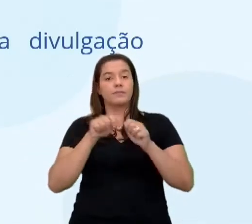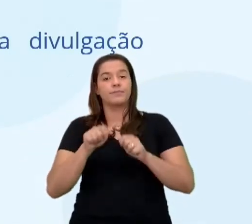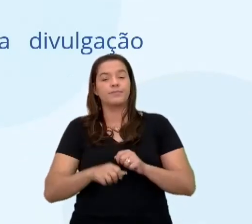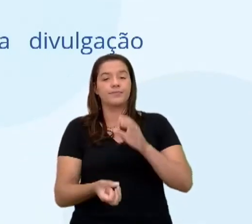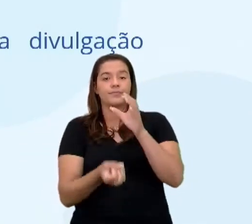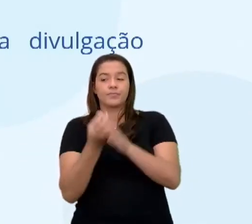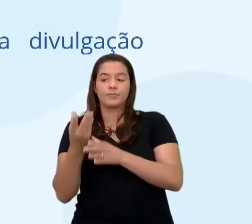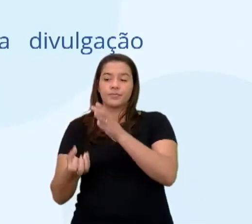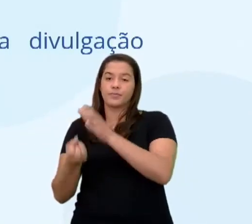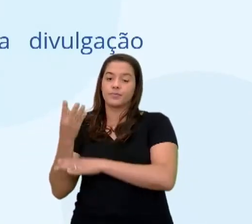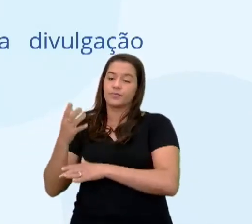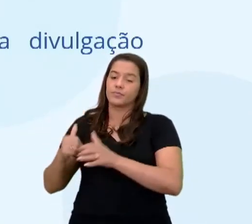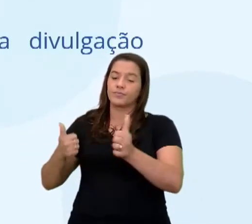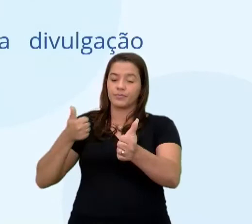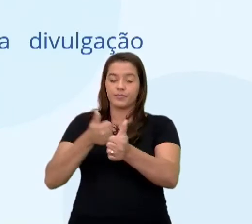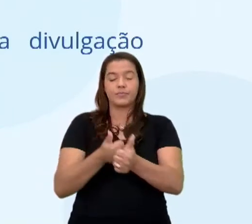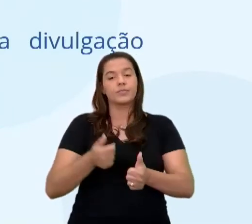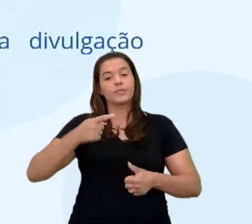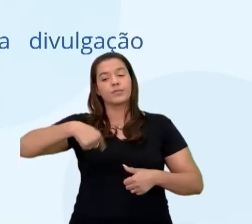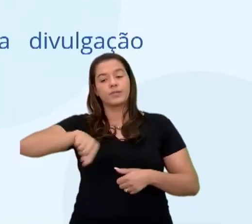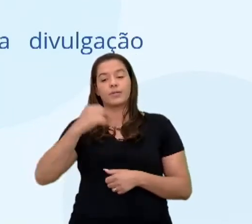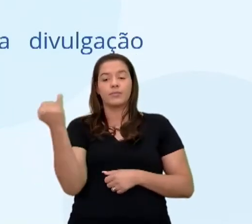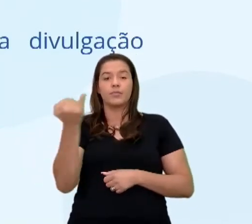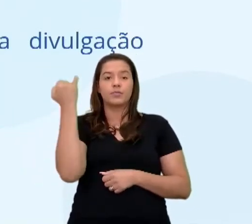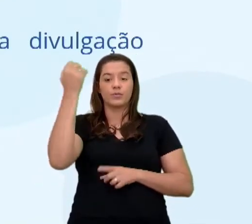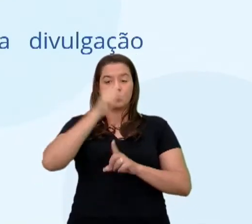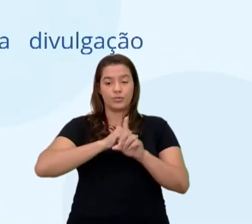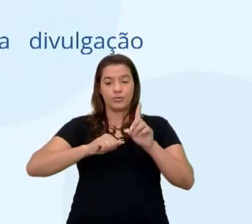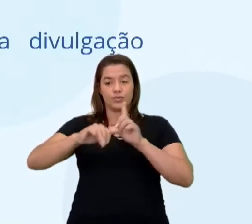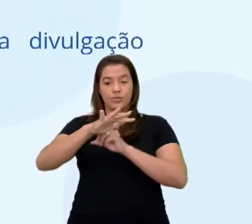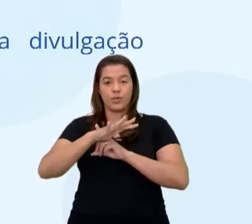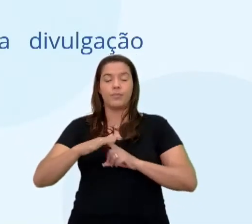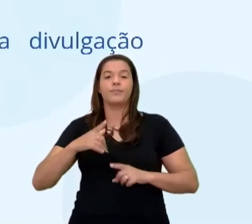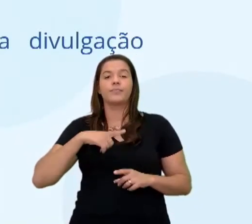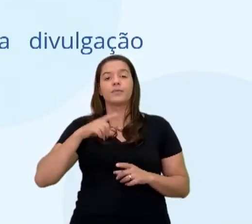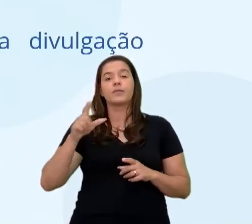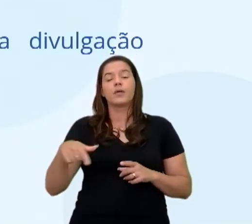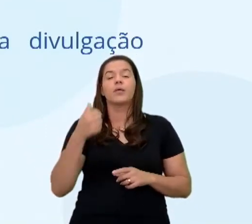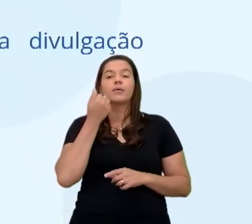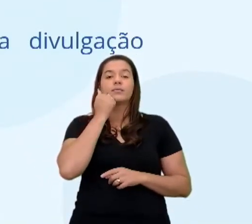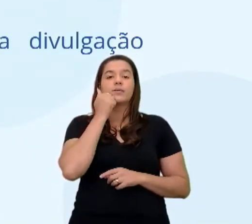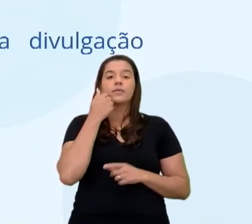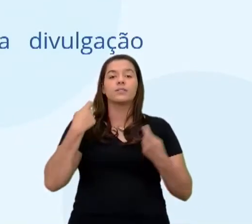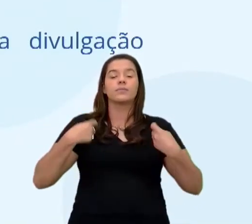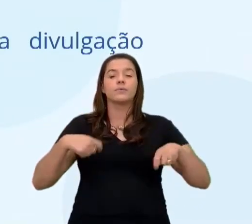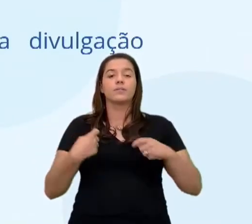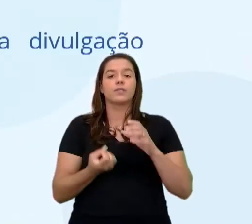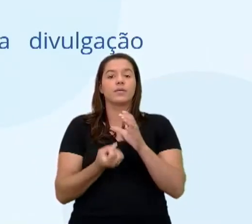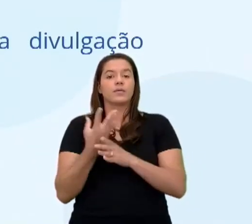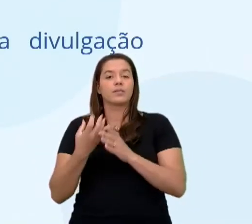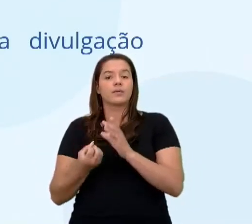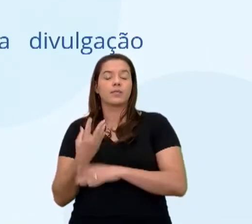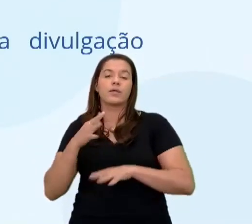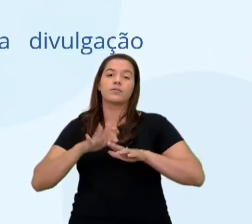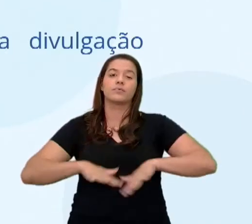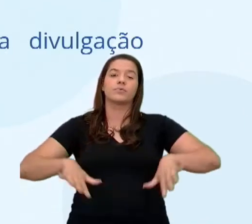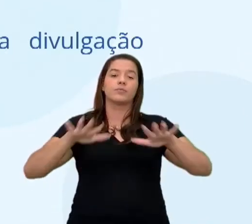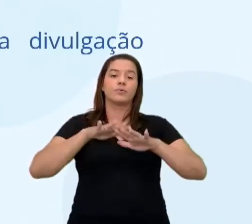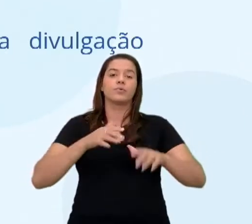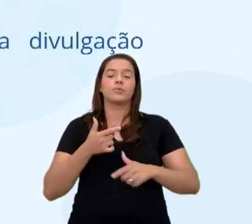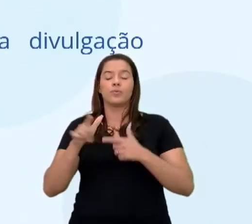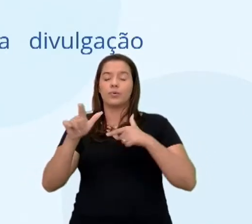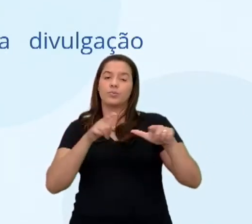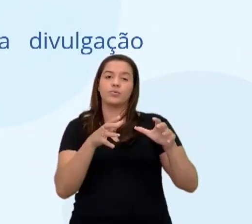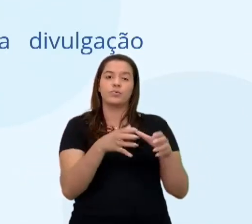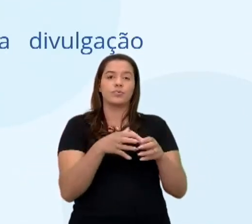criar seus seguidores e ter uma função social. Assim, a ciência precisa formar seus adeptos e garantir, junto a outros